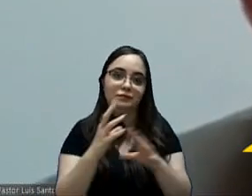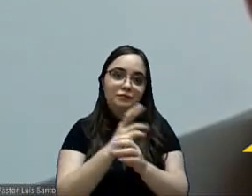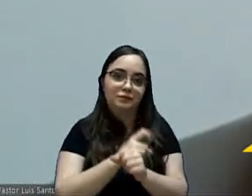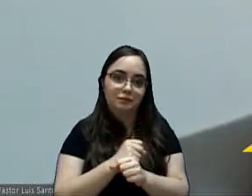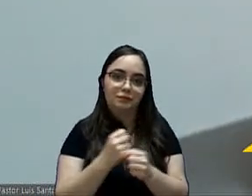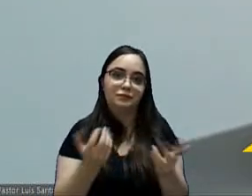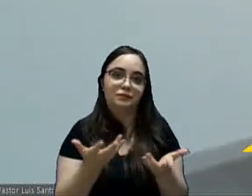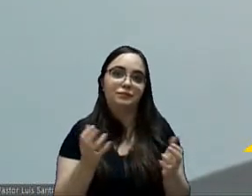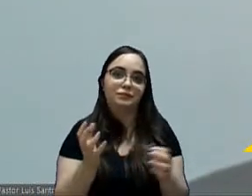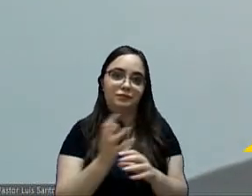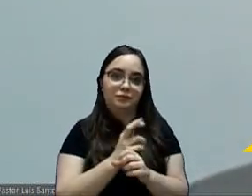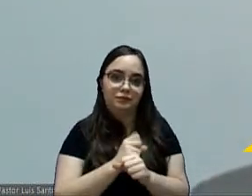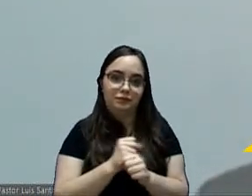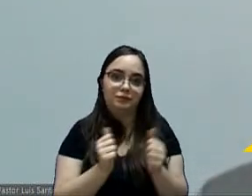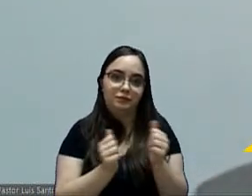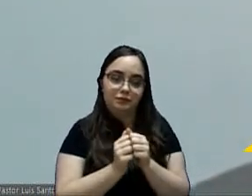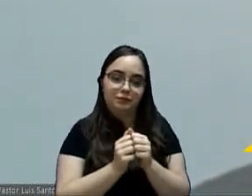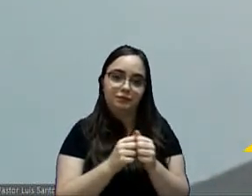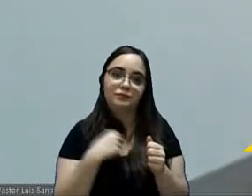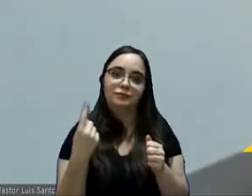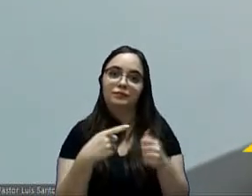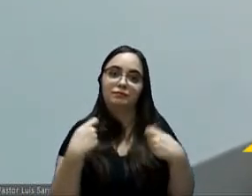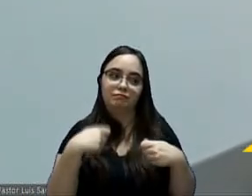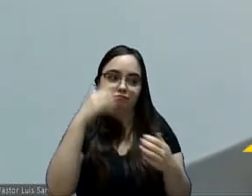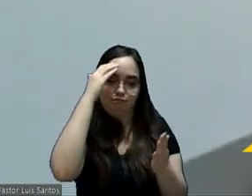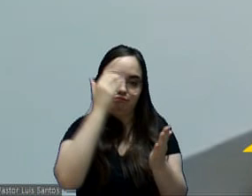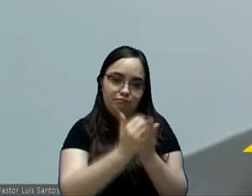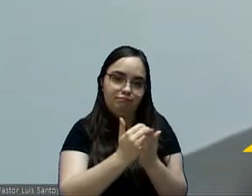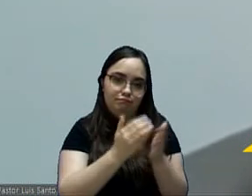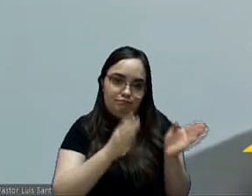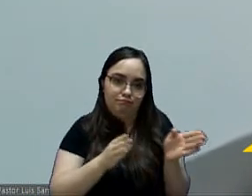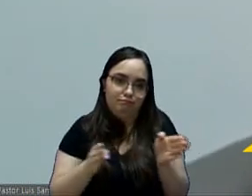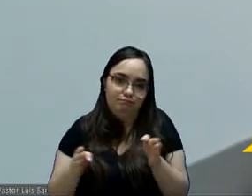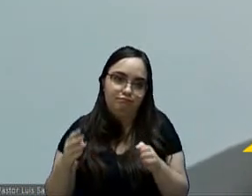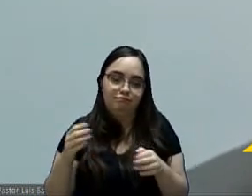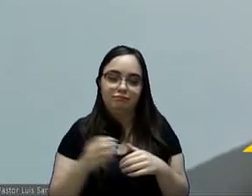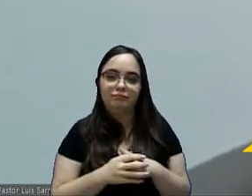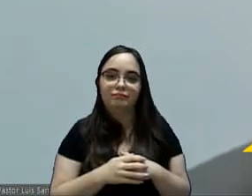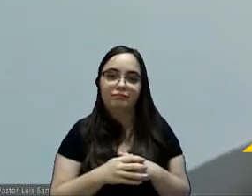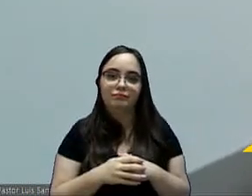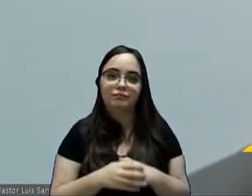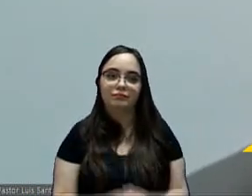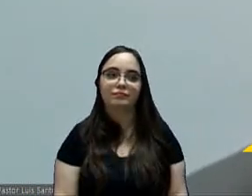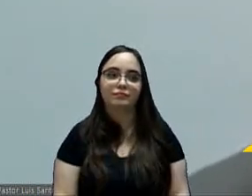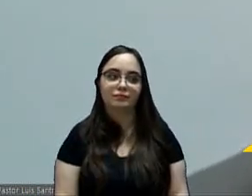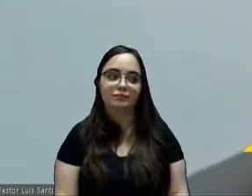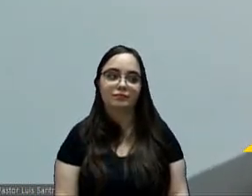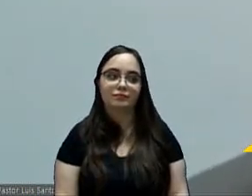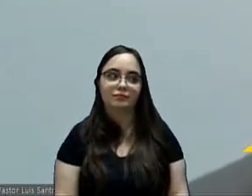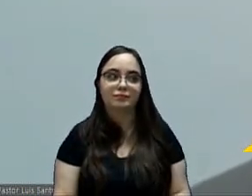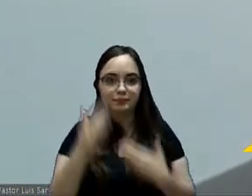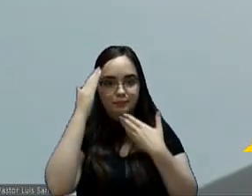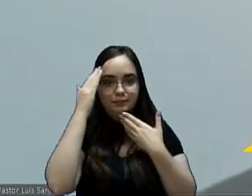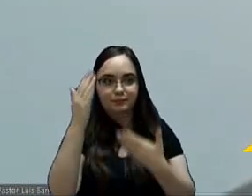todos e vamos seguir, obviamente, a orientação da liderança e do líder de governo. Obrigado.